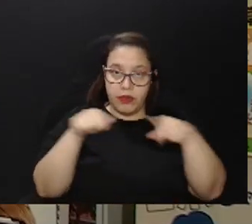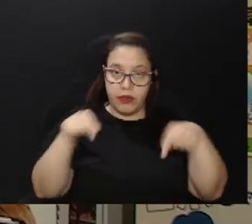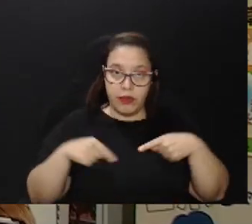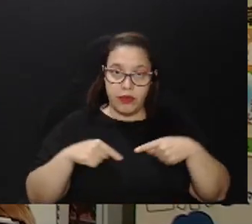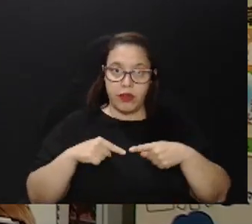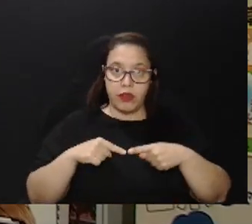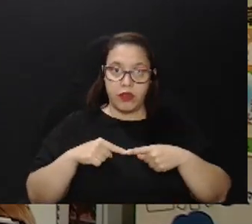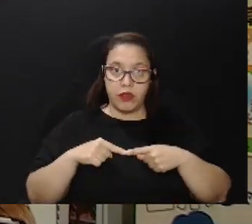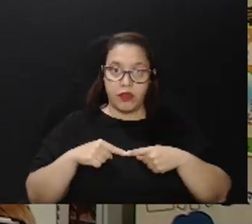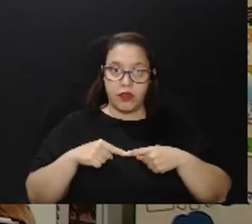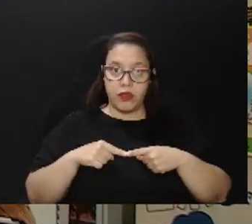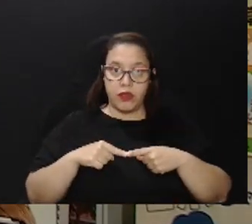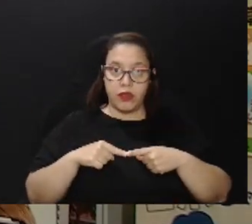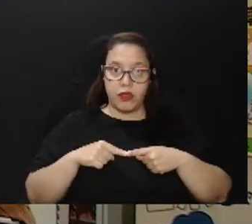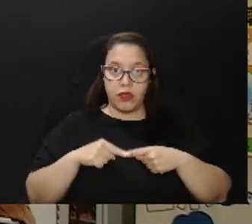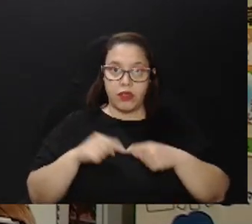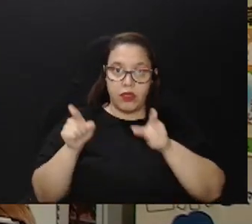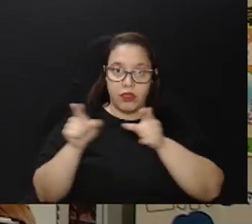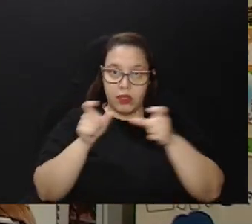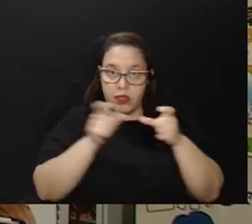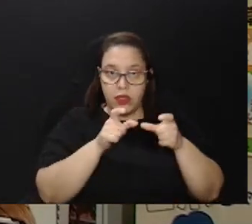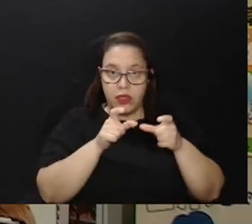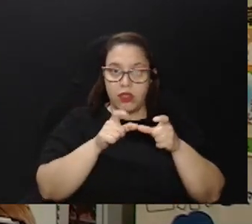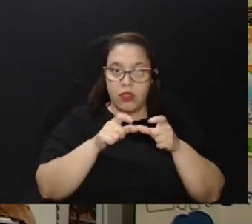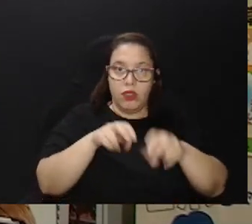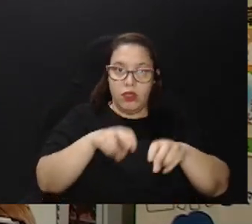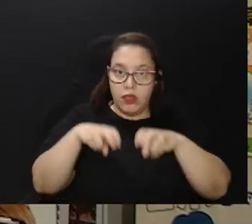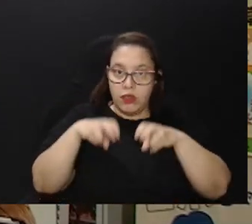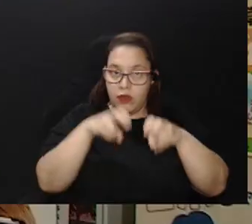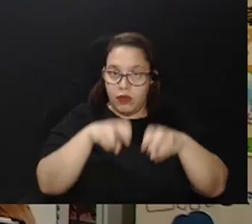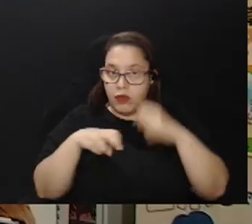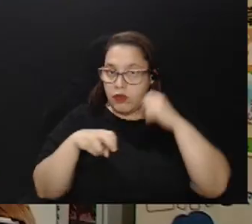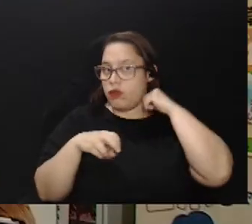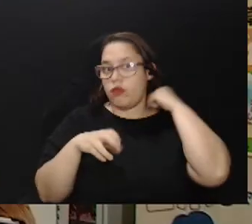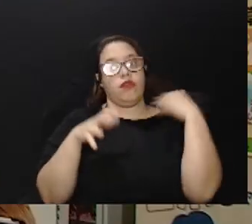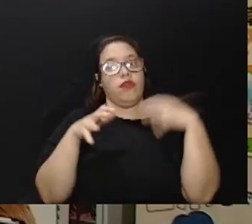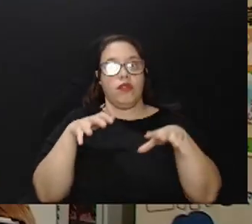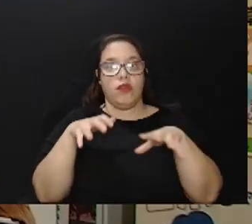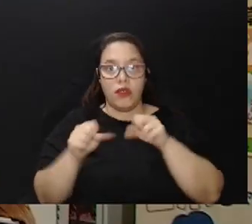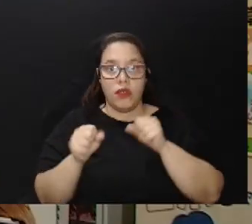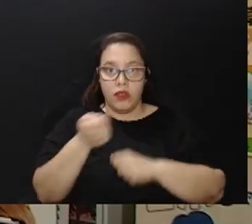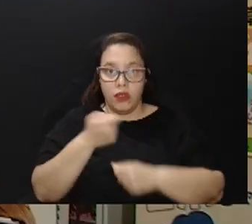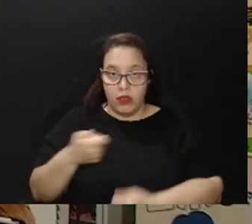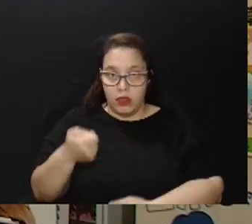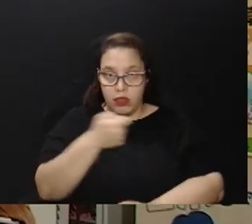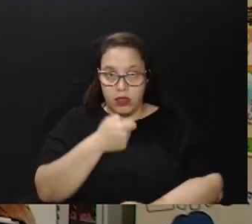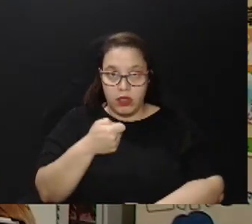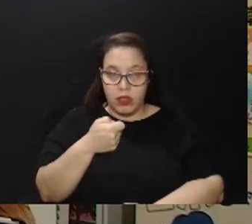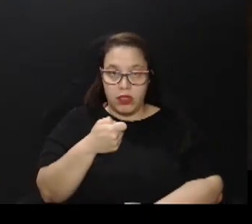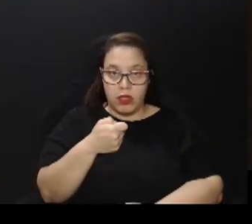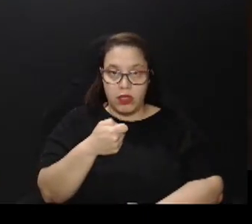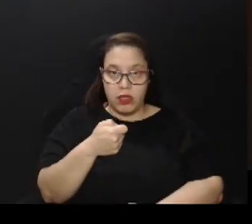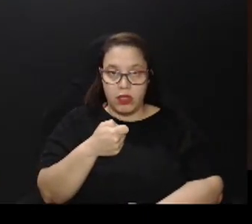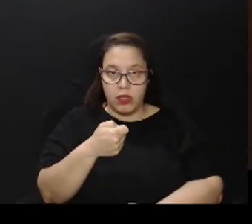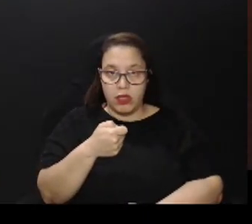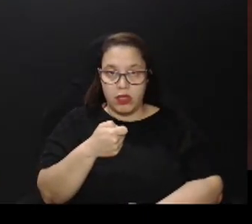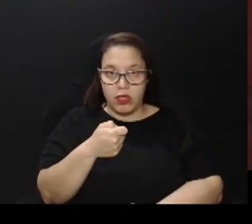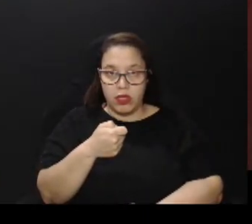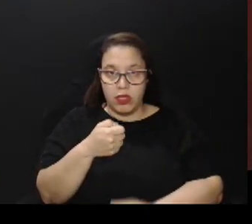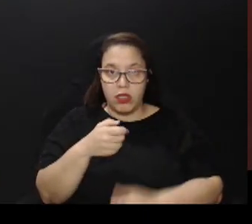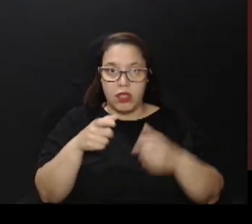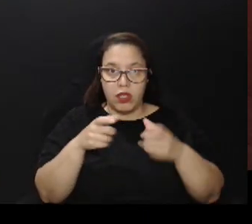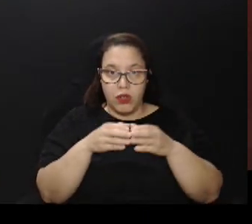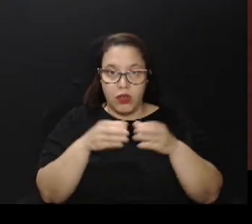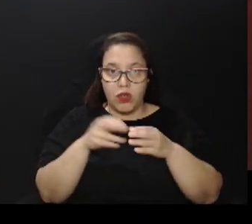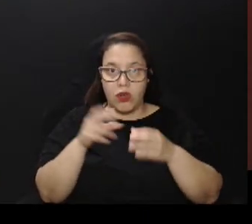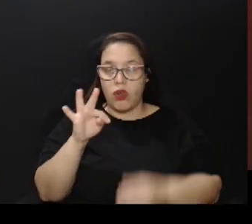uns pequenos lavradores e que formaram a associação da colônia Tozan. Então muita gente